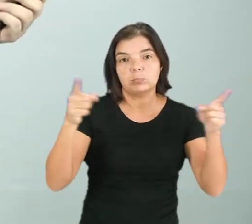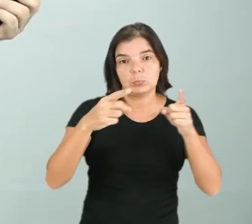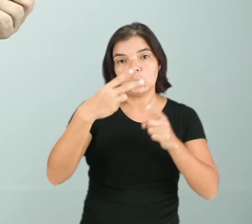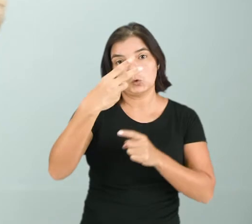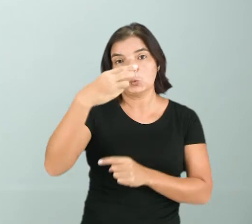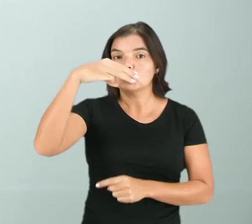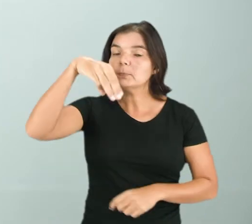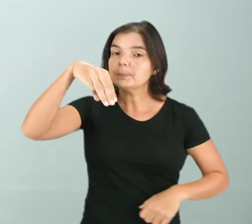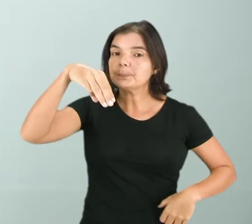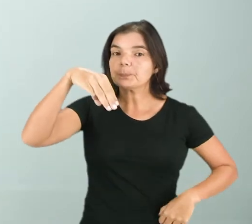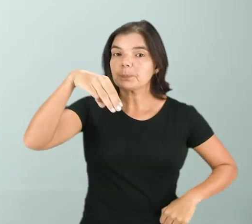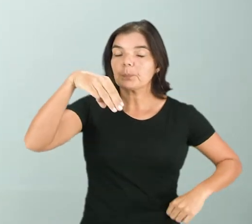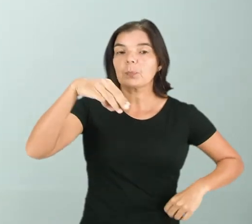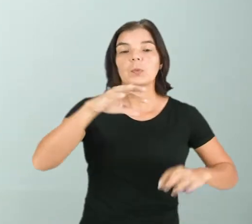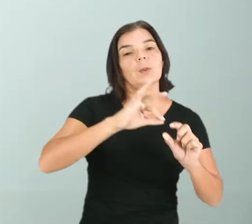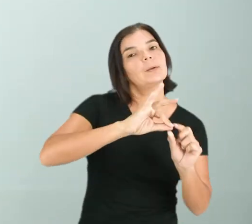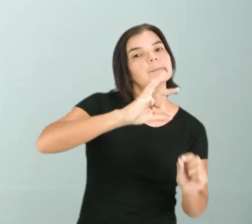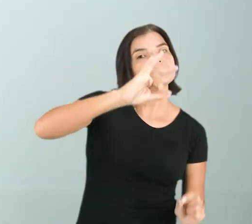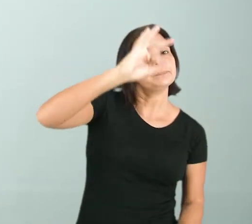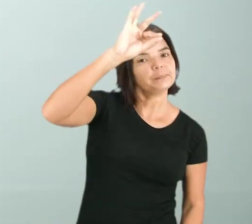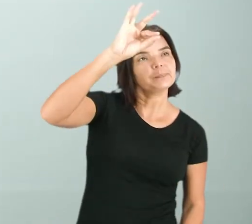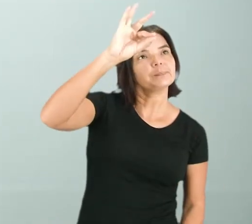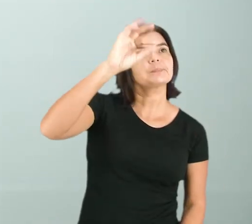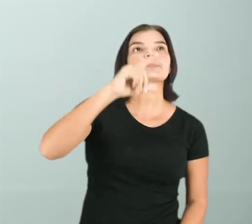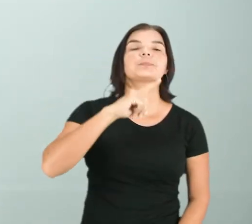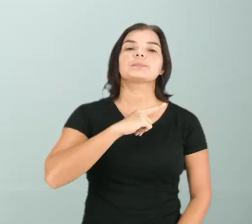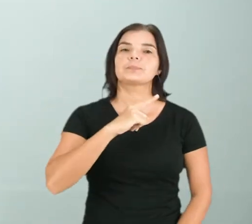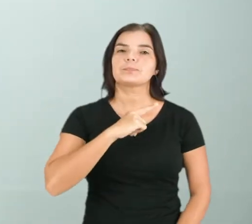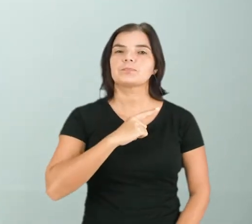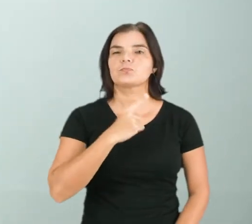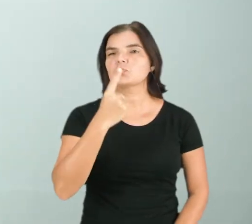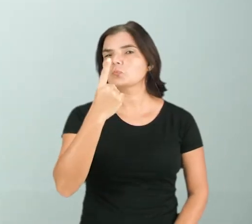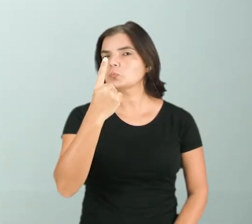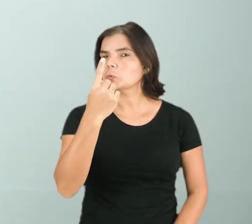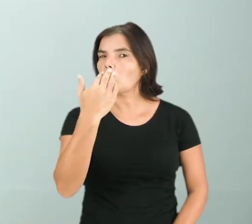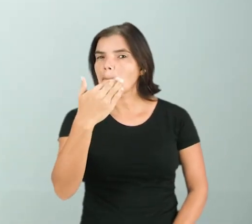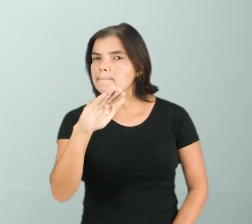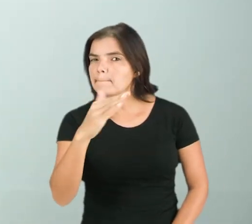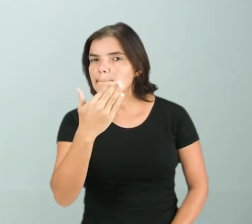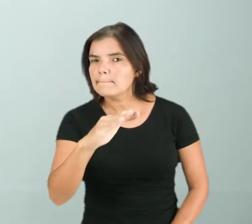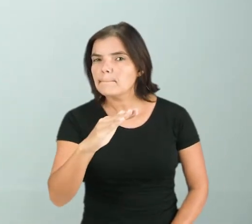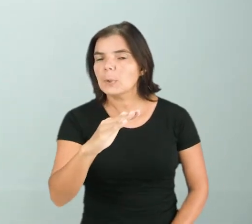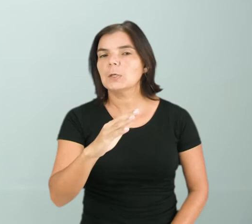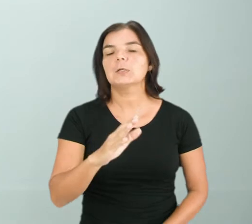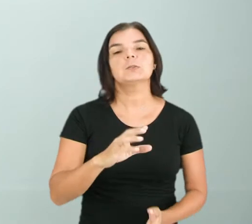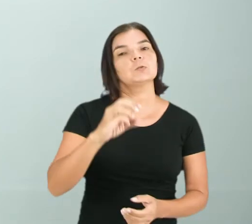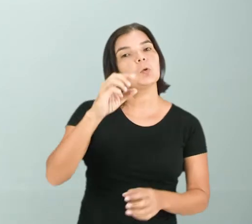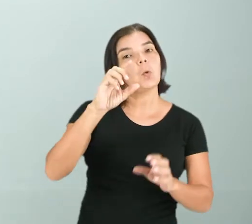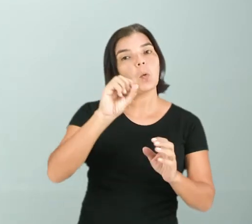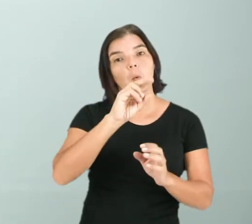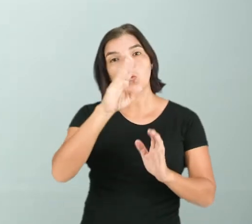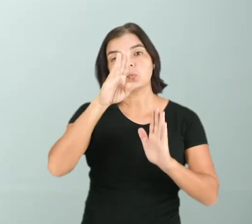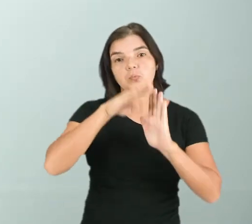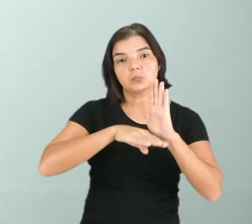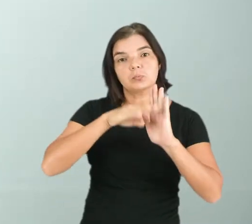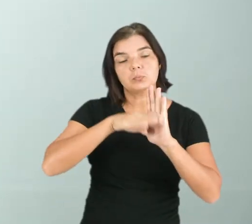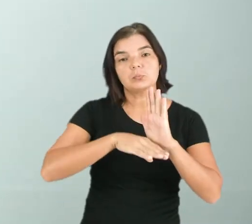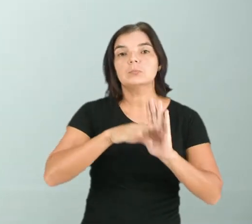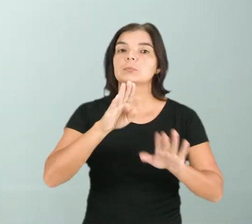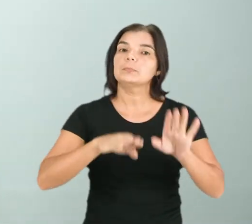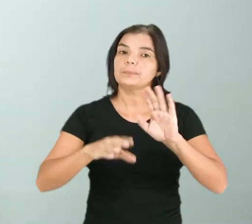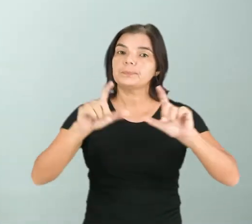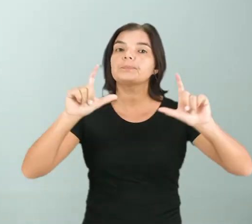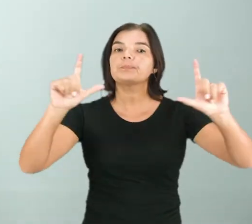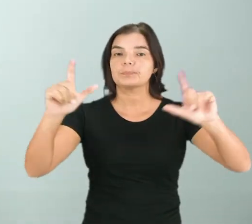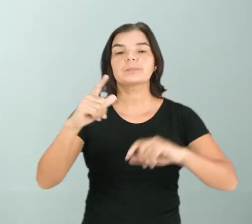2 metros, e de altura eles podem ter 1,5 metro, ou até menos, dependendo do quadro. Mas